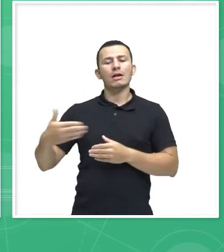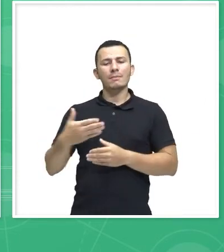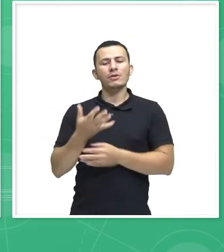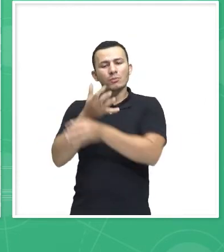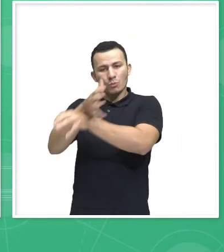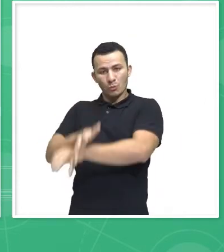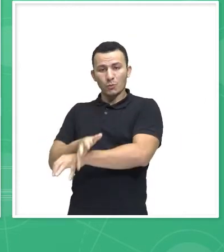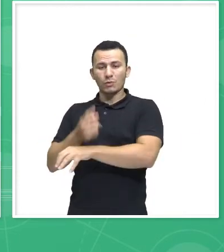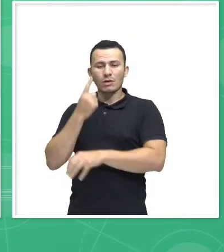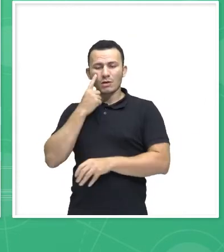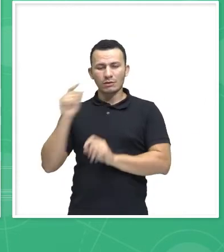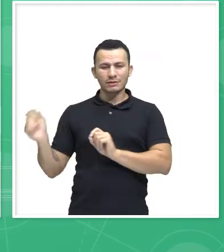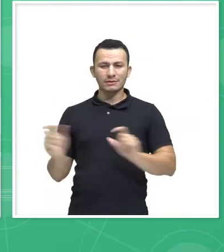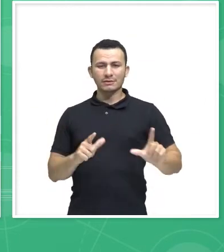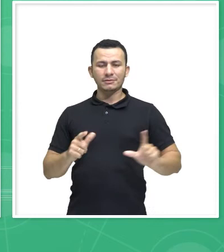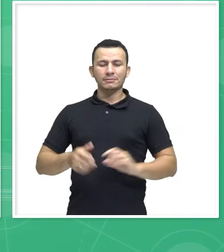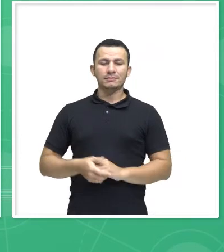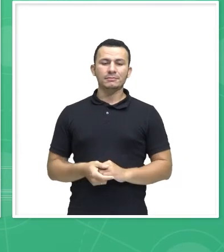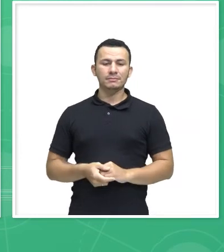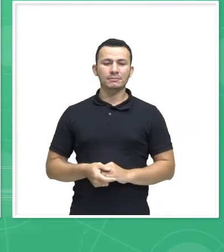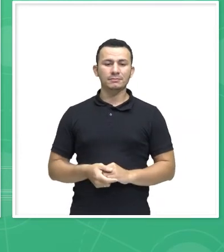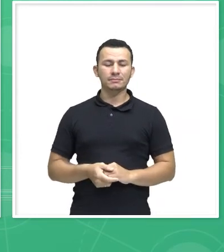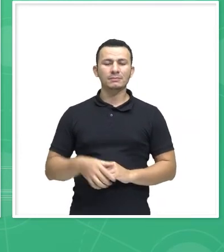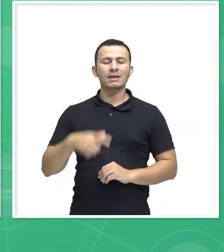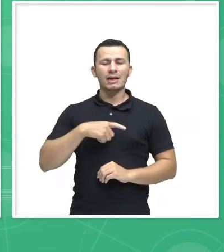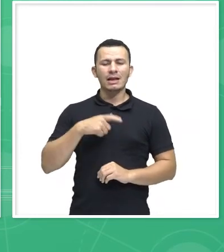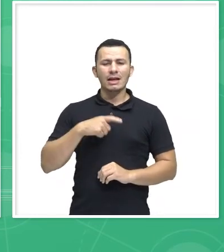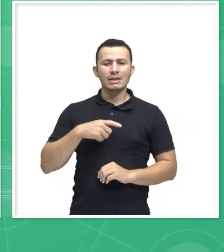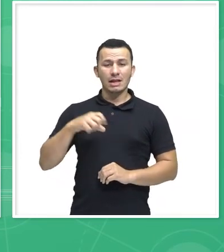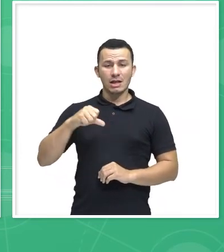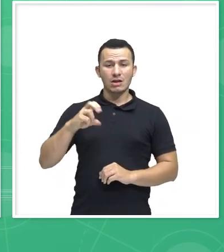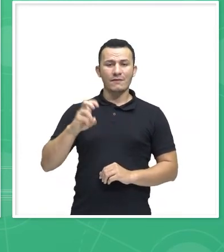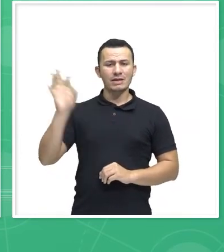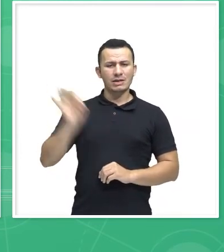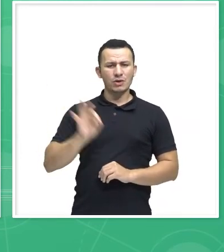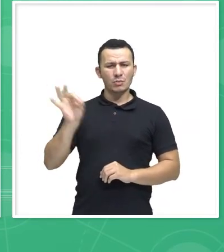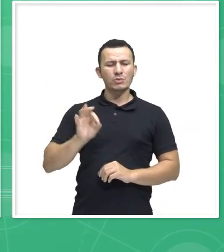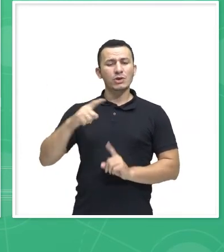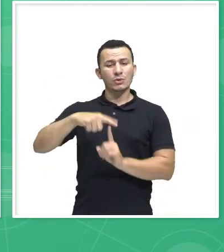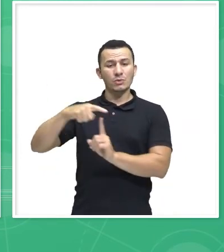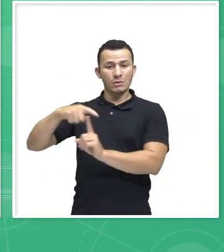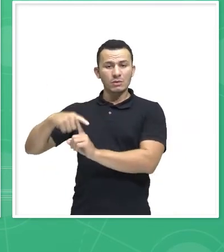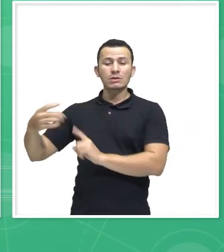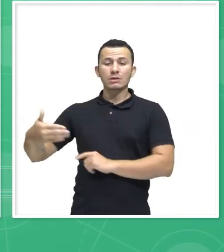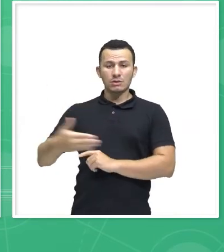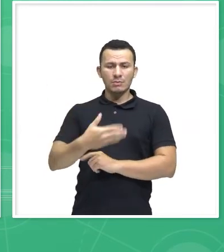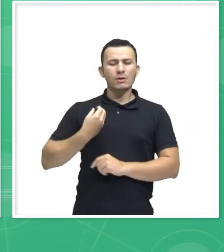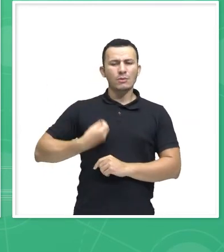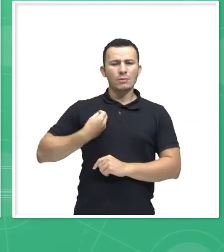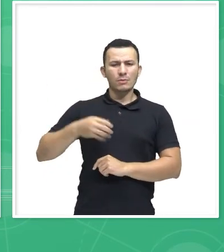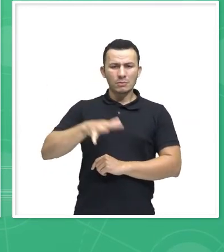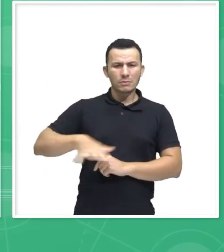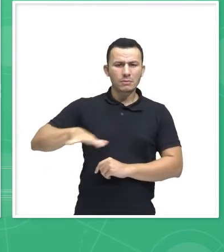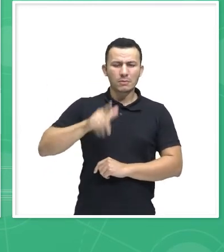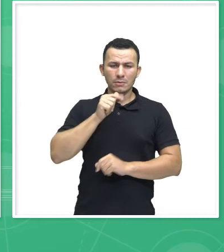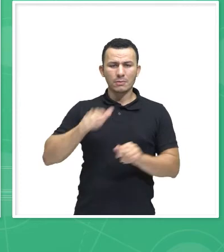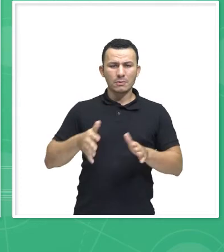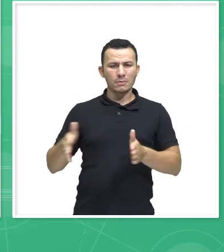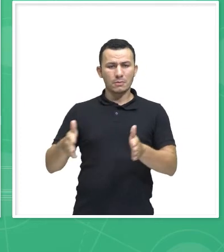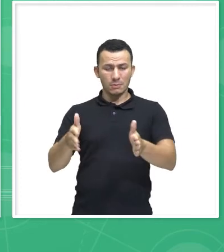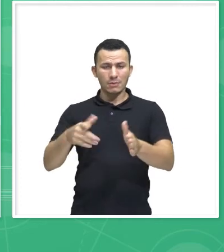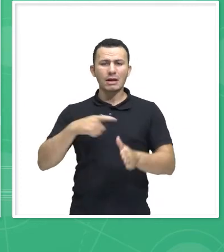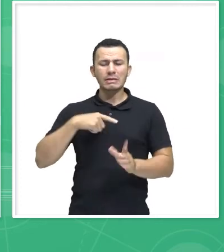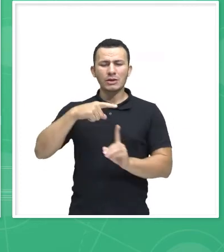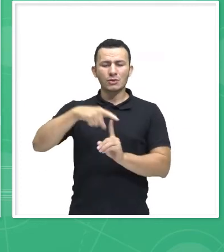na próxima imagem vai lá representam mais de noventa e cinco porcento das espécies de peixes de divertir né são